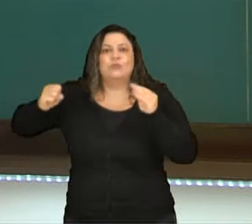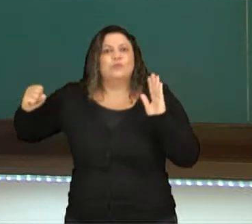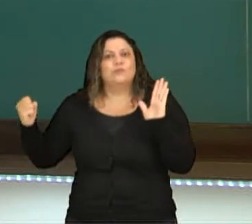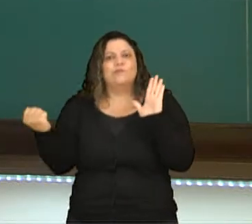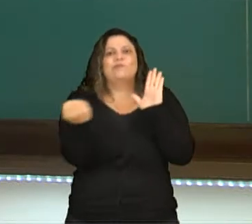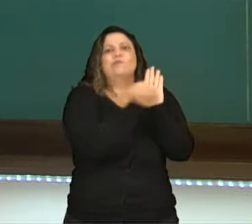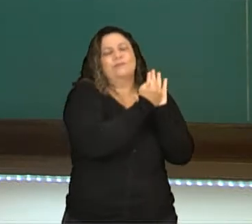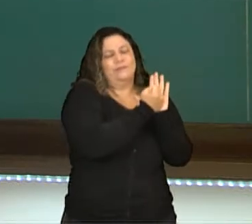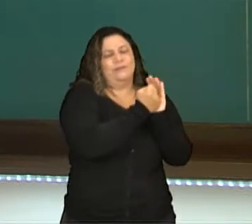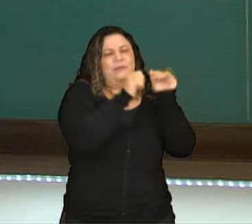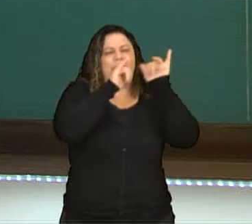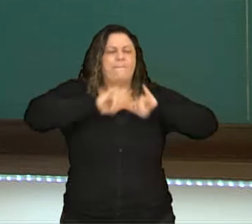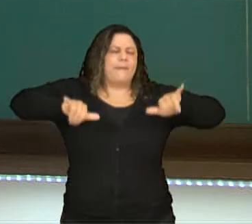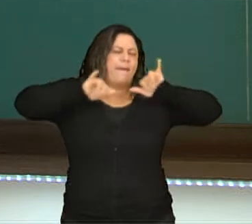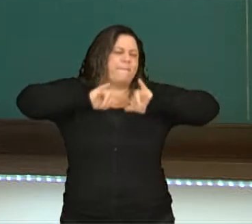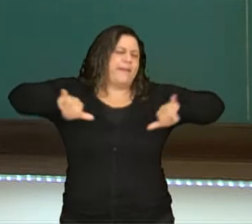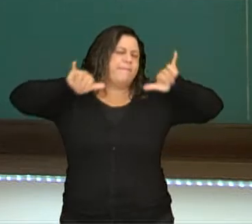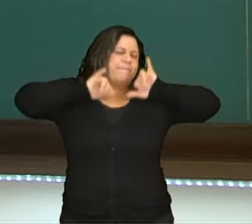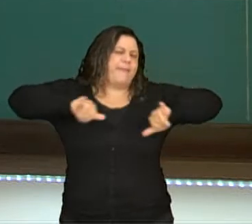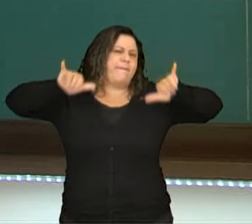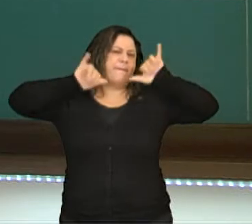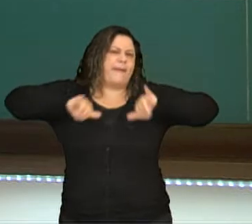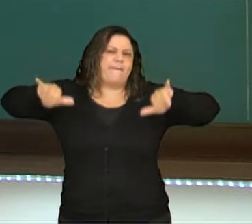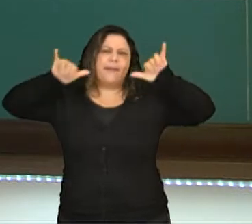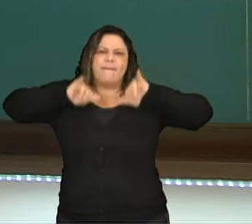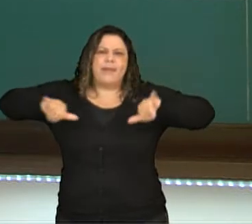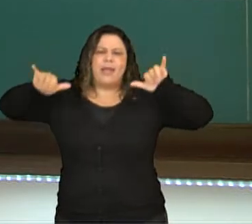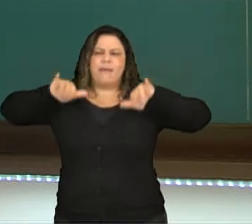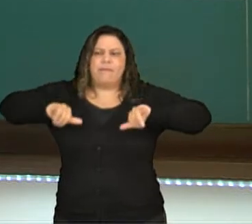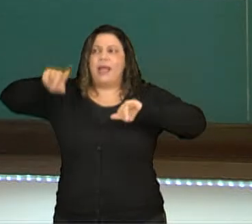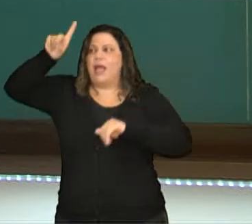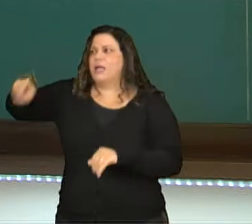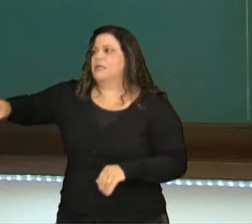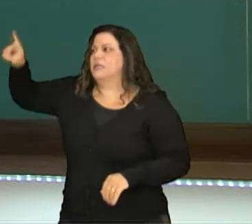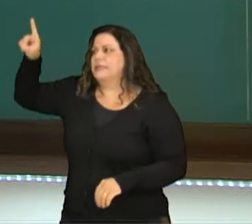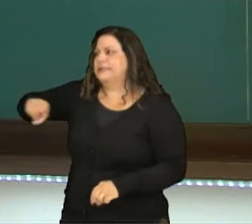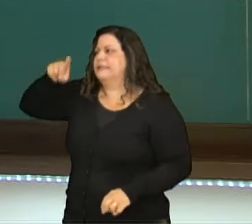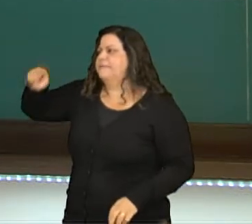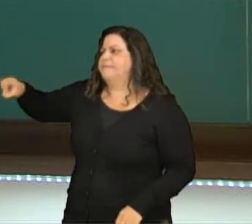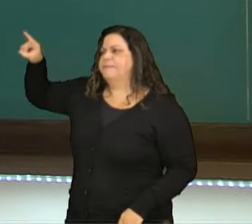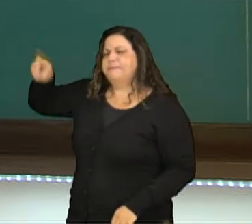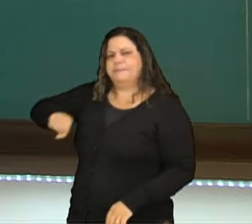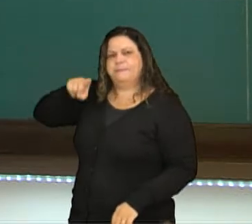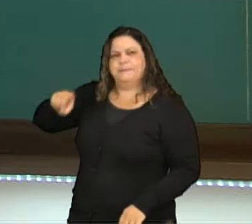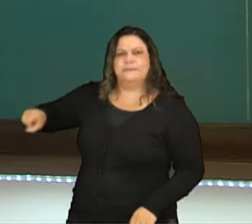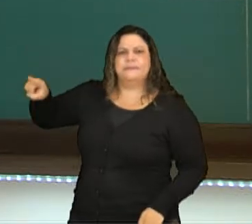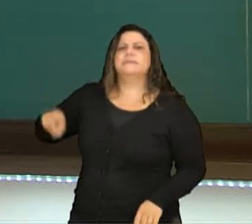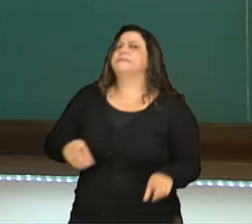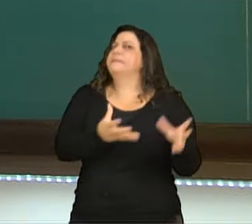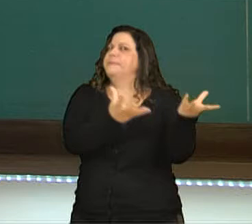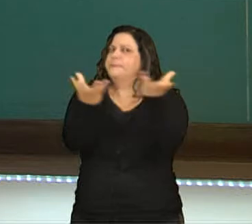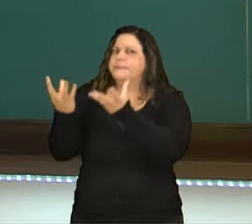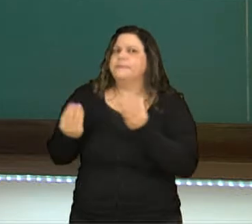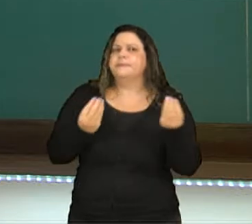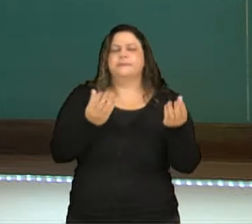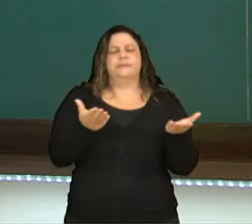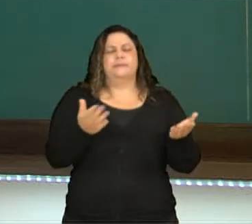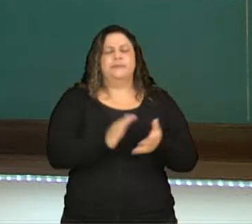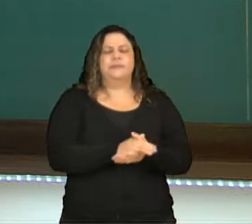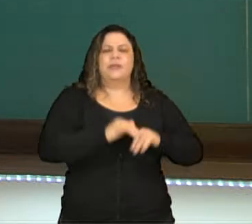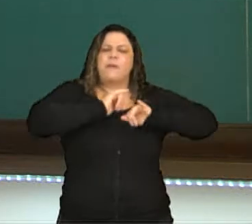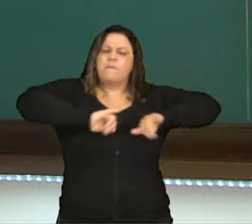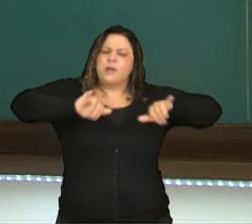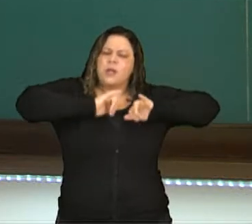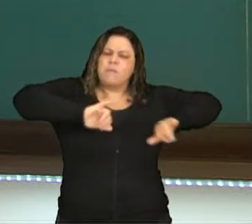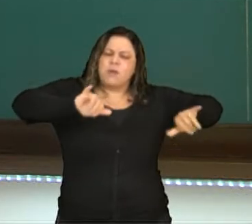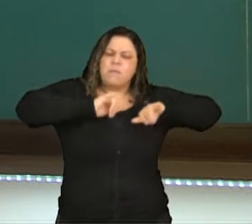por propaganda e, ao mesmo tempo, censura. Então, órgãos oficiais do governo divulgando as boas ações do